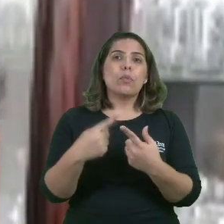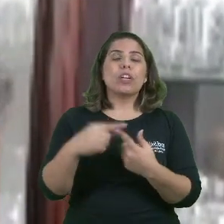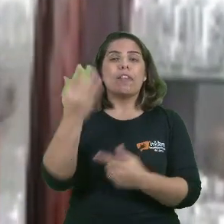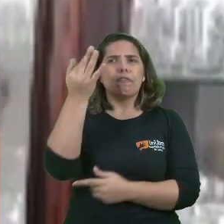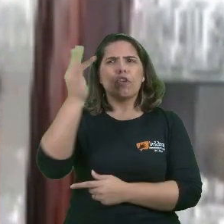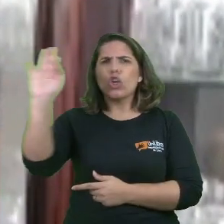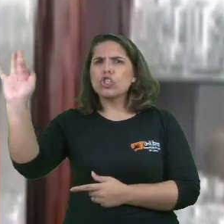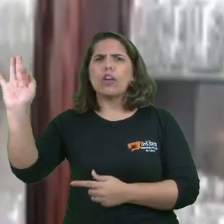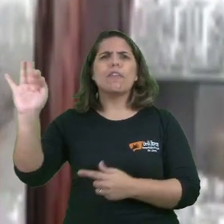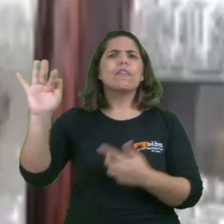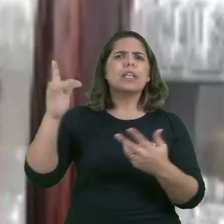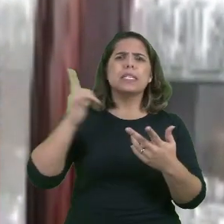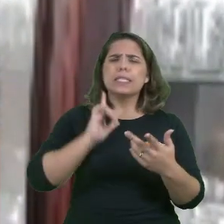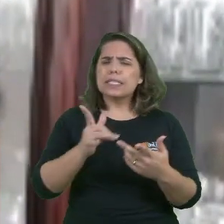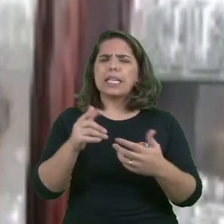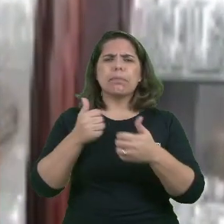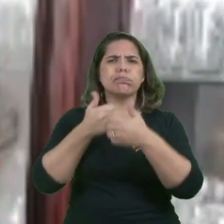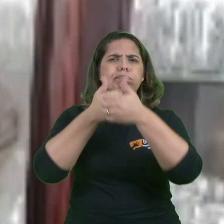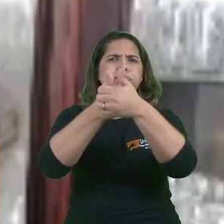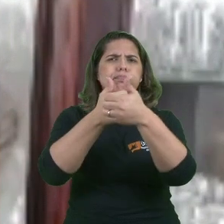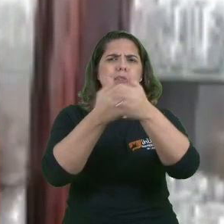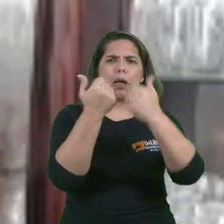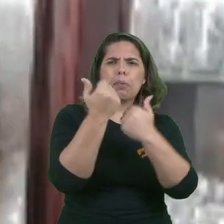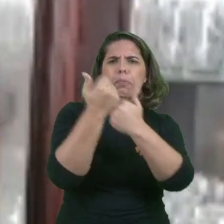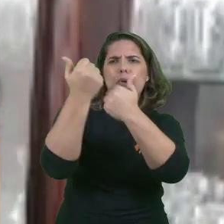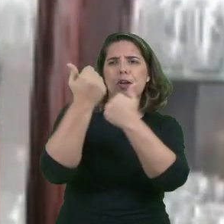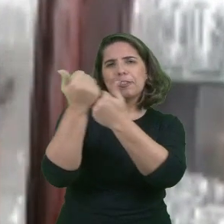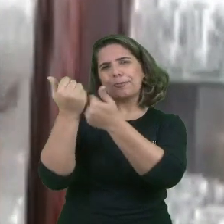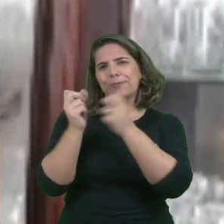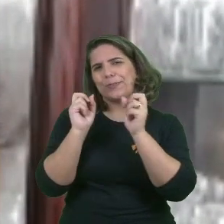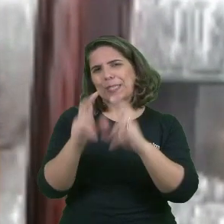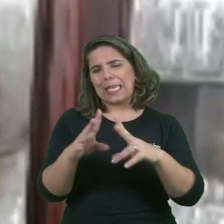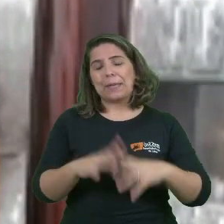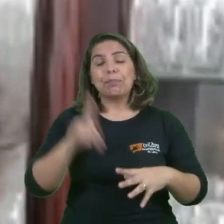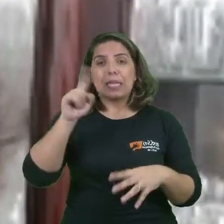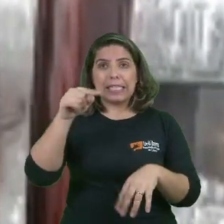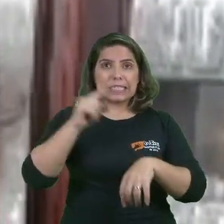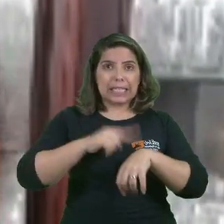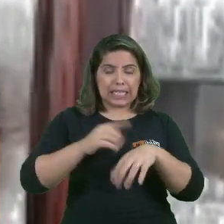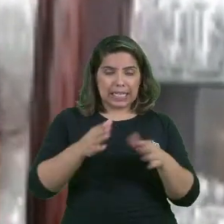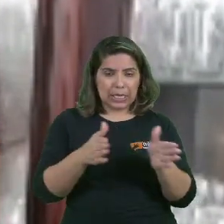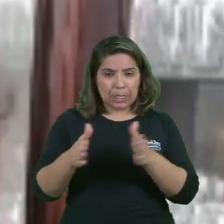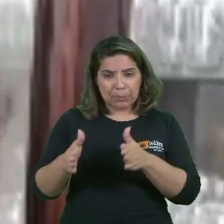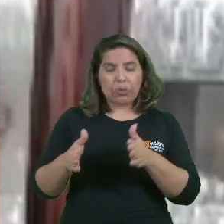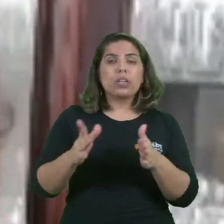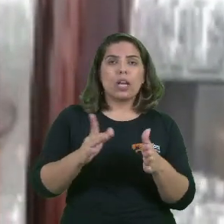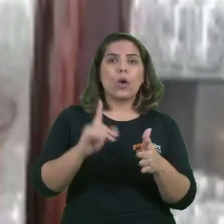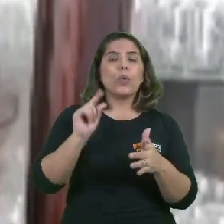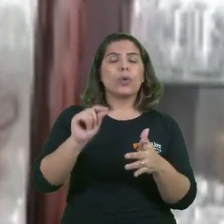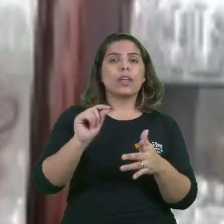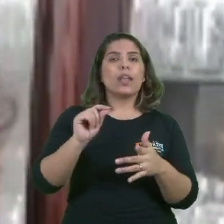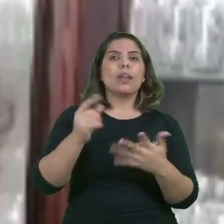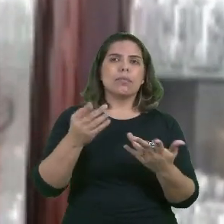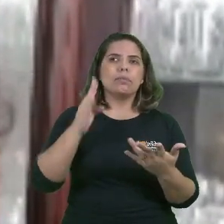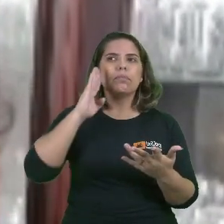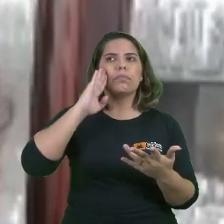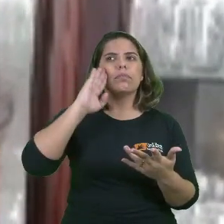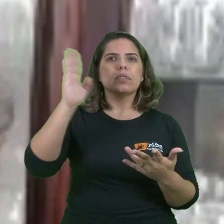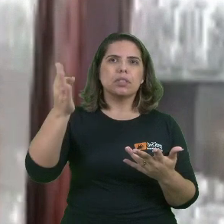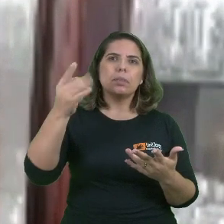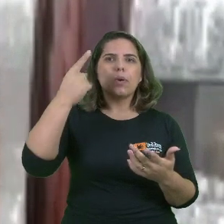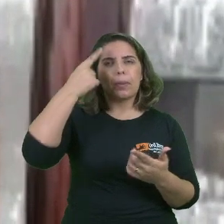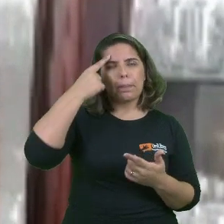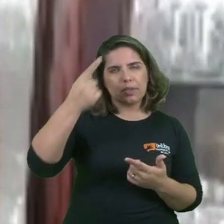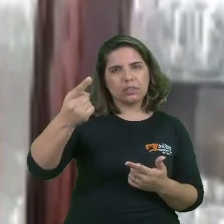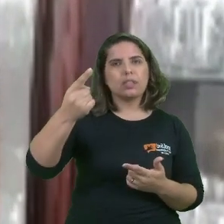filosofia está sempre embaixo e atrás de tudo muito grande do Sul mas nessa época dominava Sim esse tipo